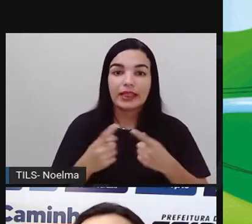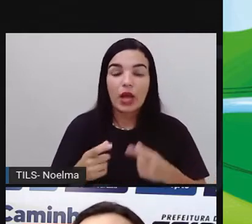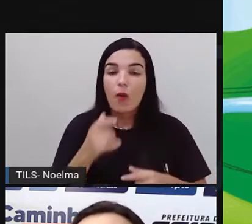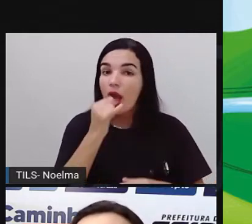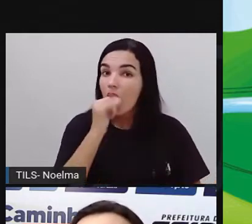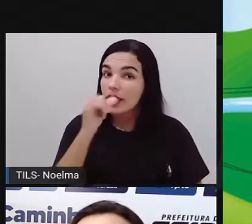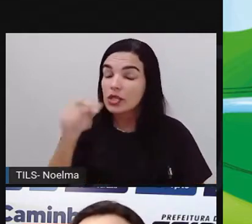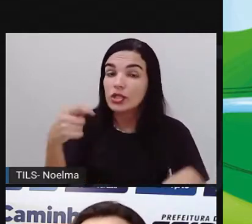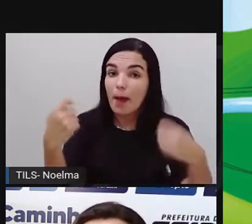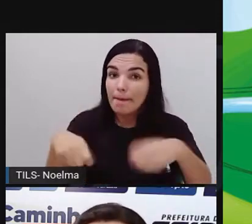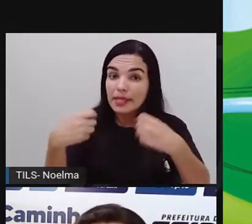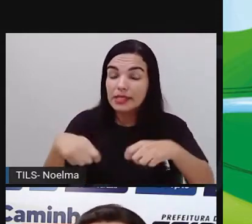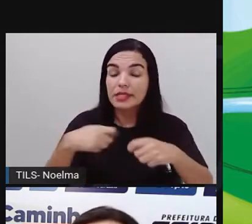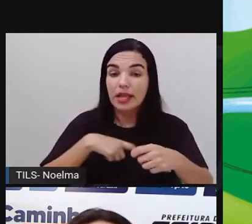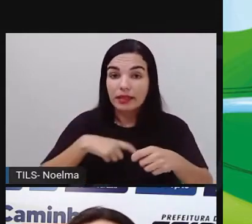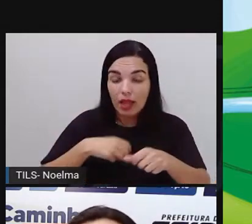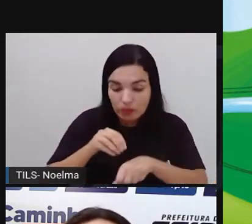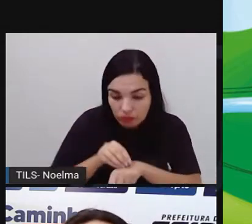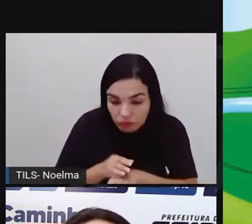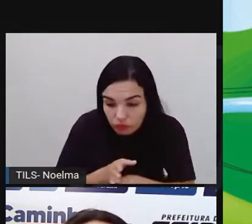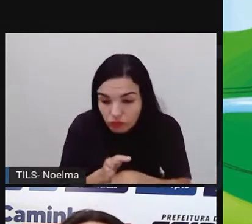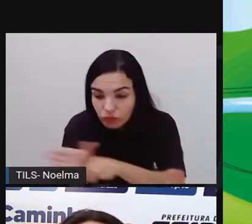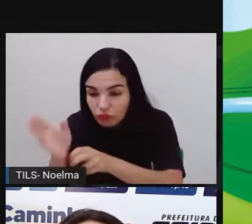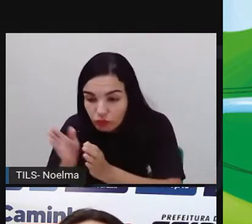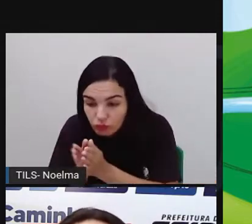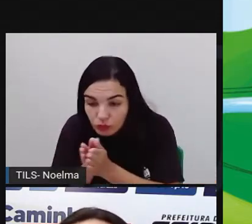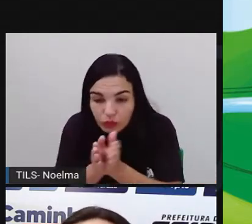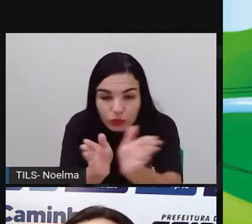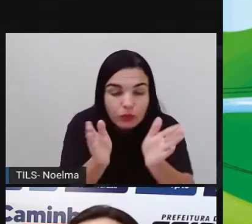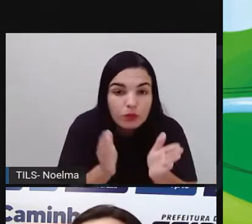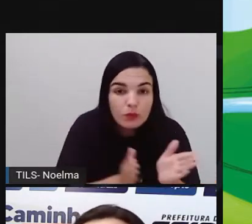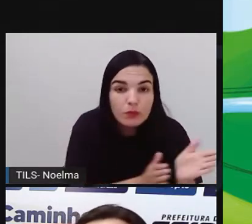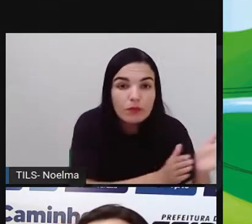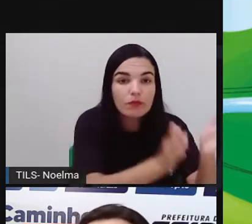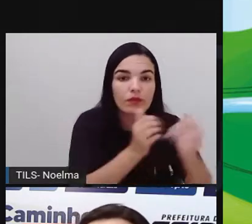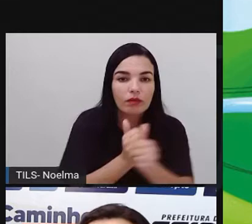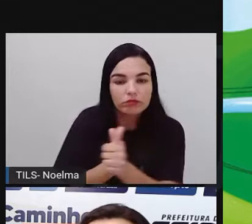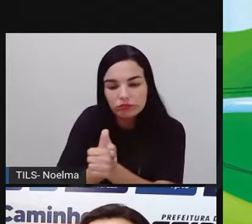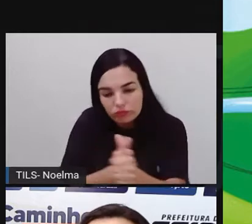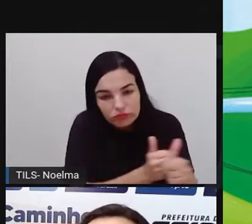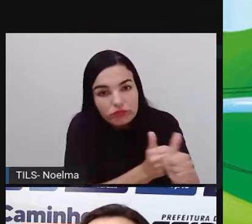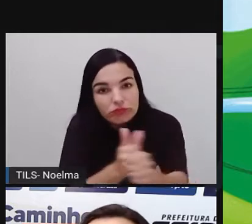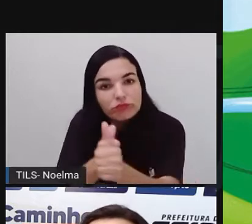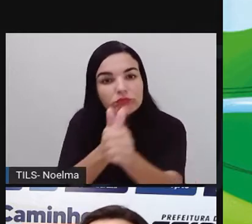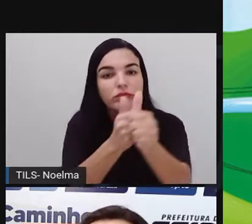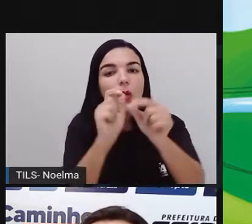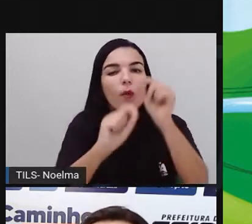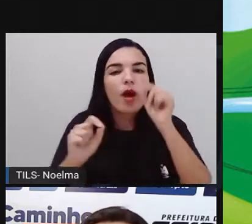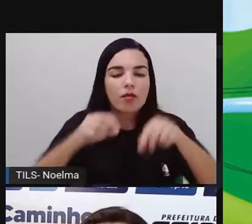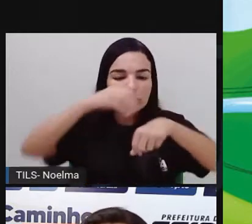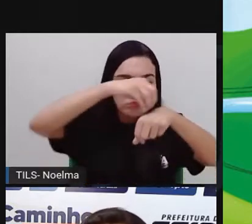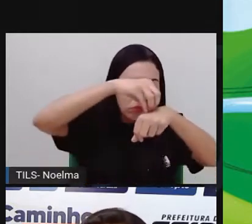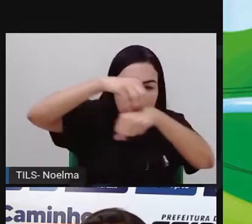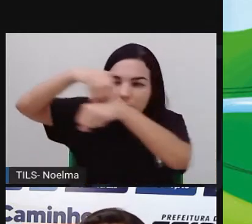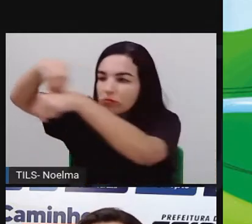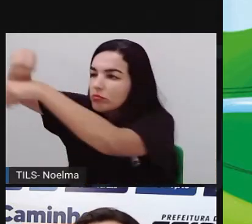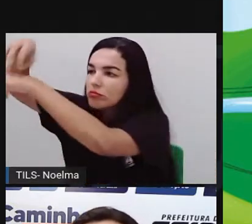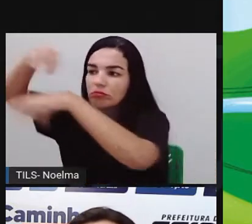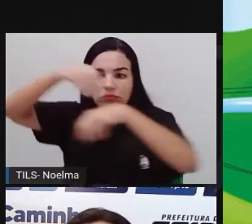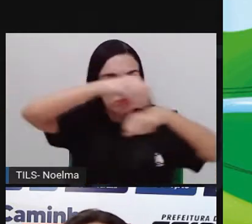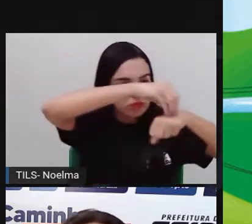ser conduzida. E é quando a gente observa aí essa definição,